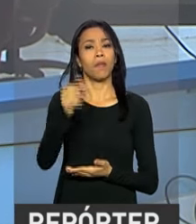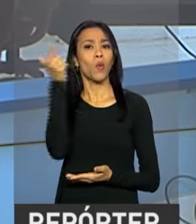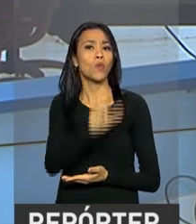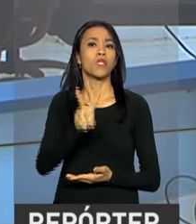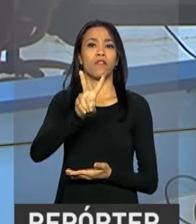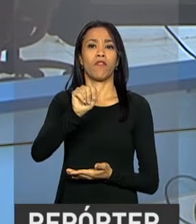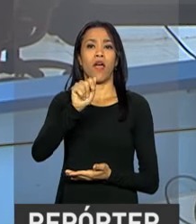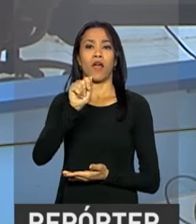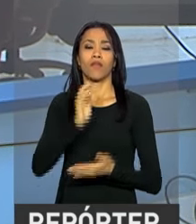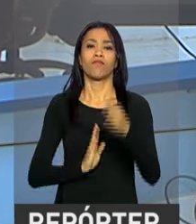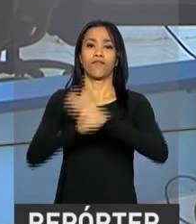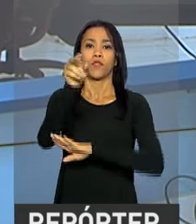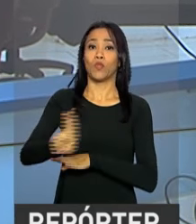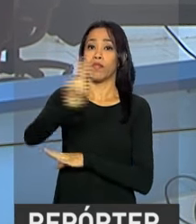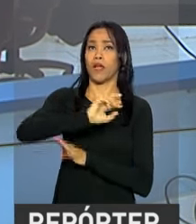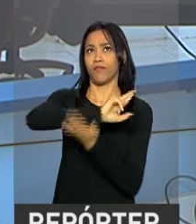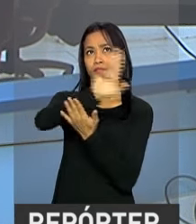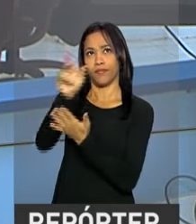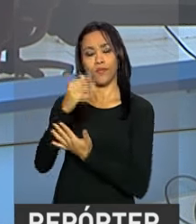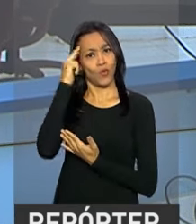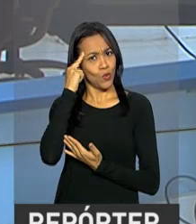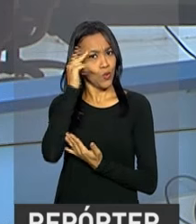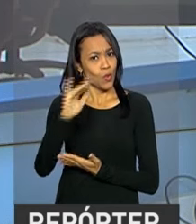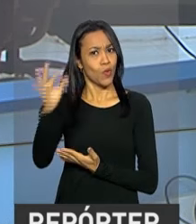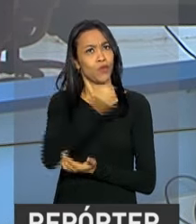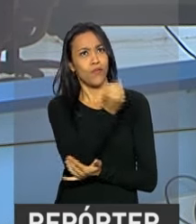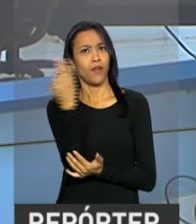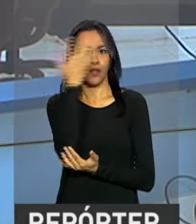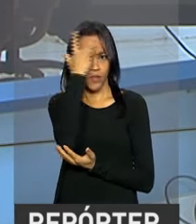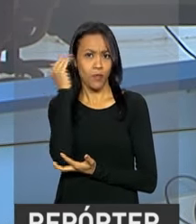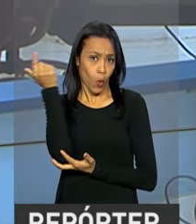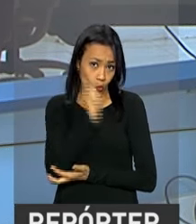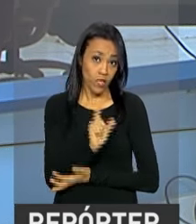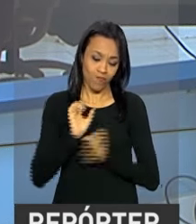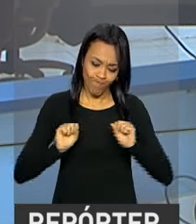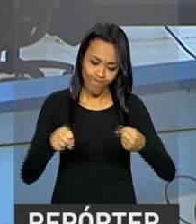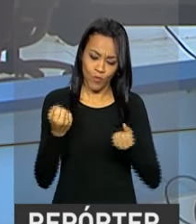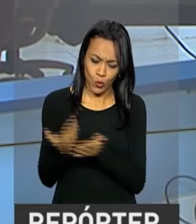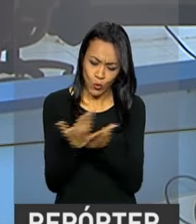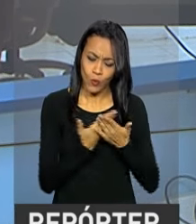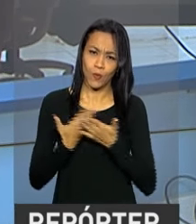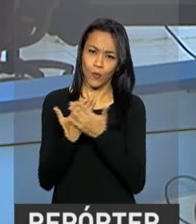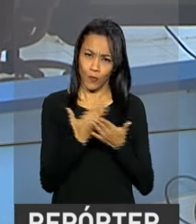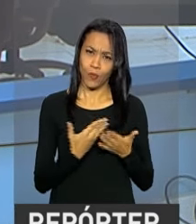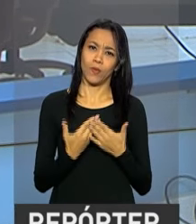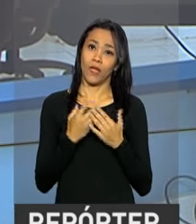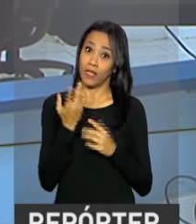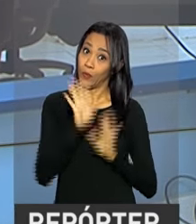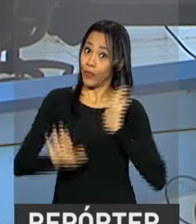em universidades sonho de muita gente que para ser alcançado precisa de dedicação e um cuidado especial com a